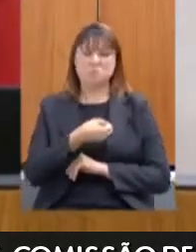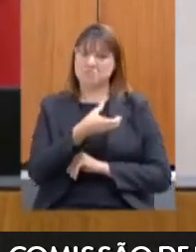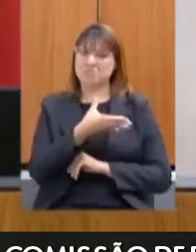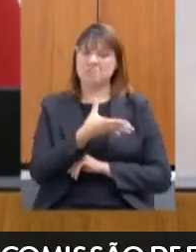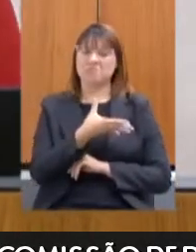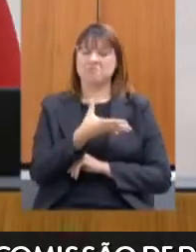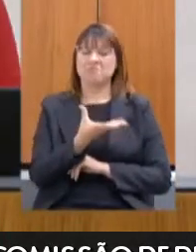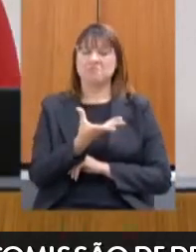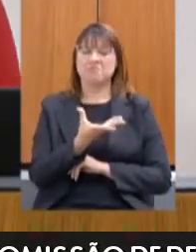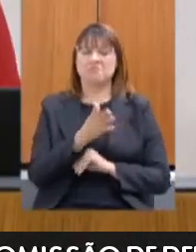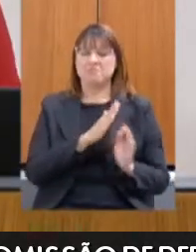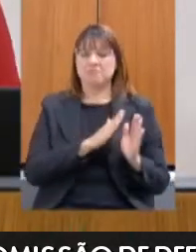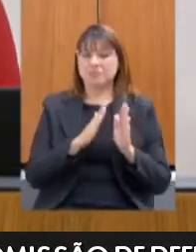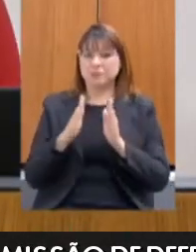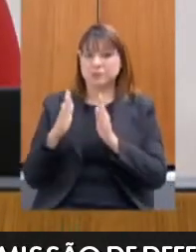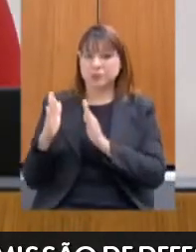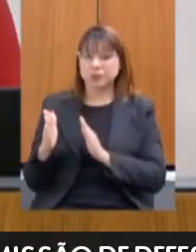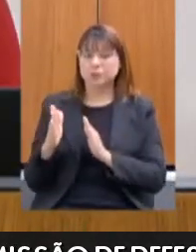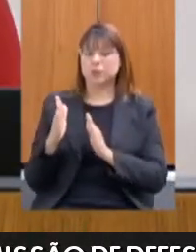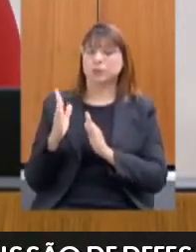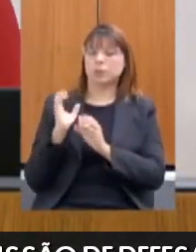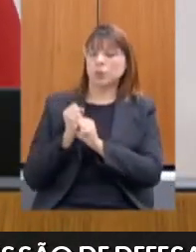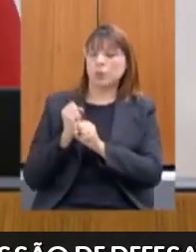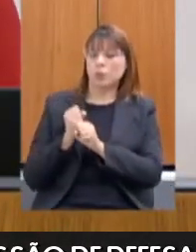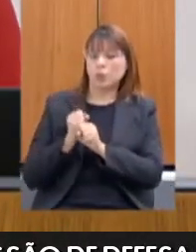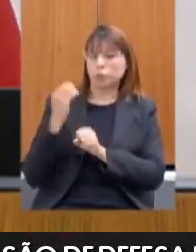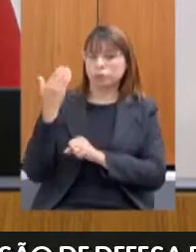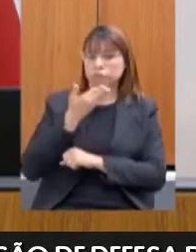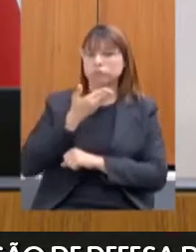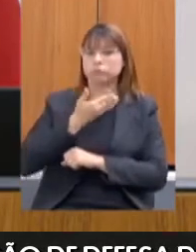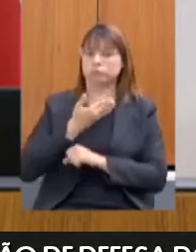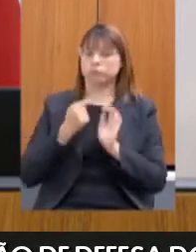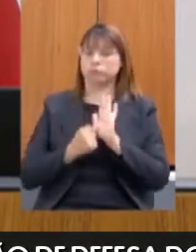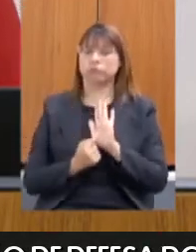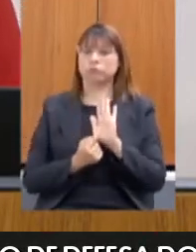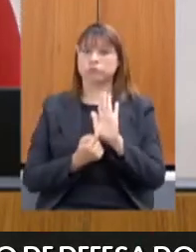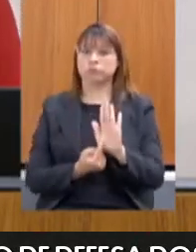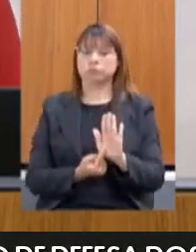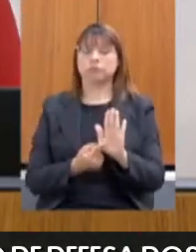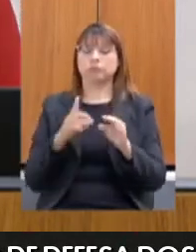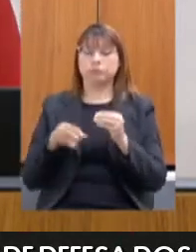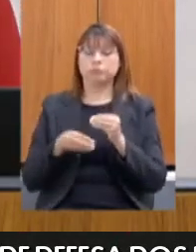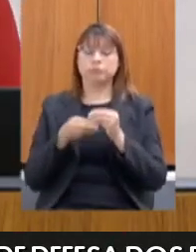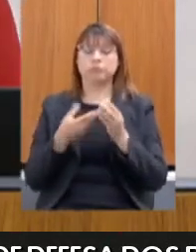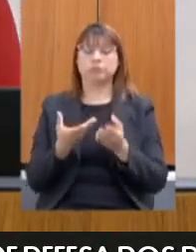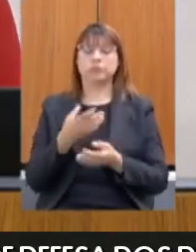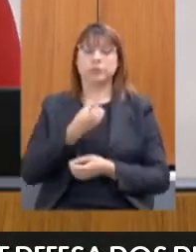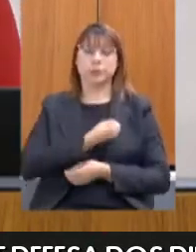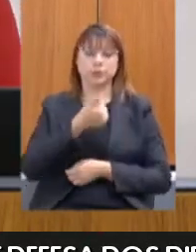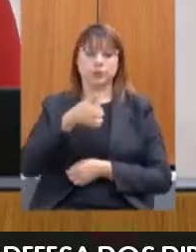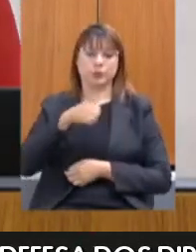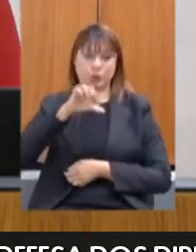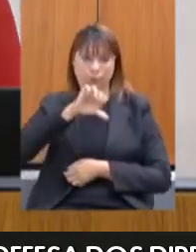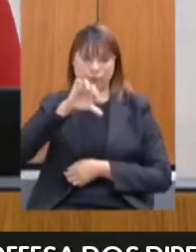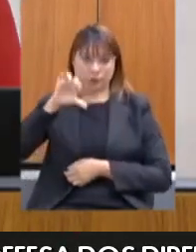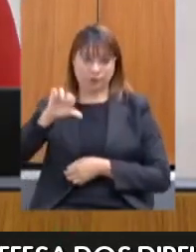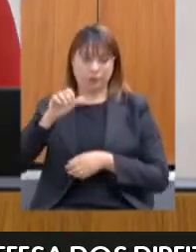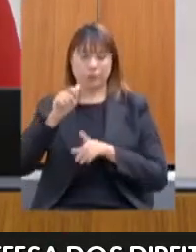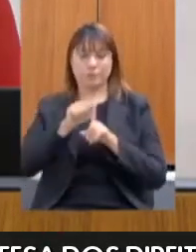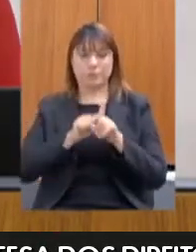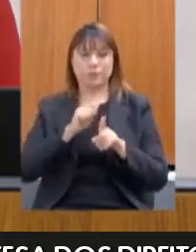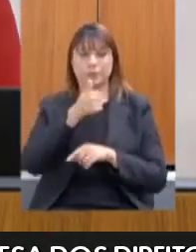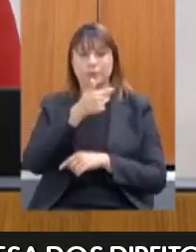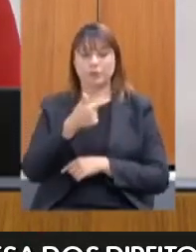de prestação de contas que foi instituído em Minas Gerais, pela emenda à Constituição do Estado, no 99, de 12 de março de